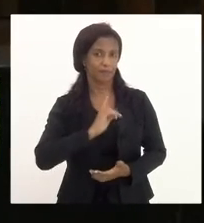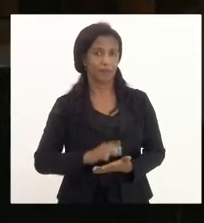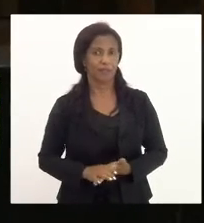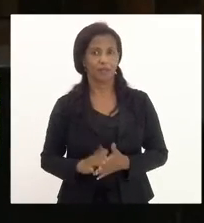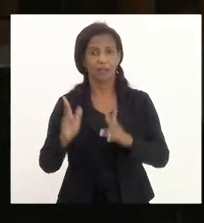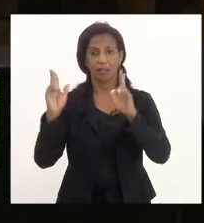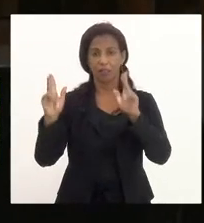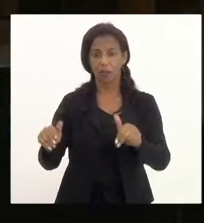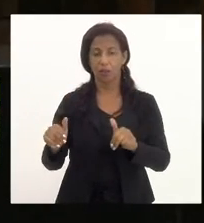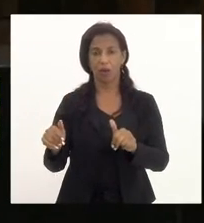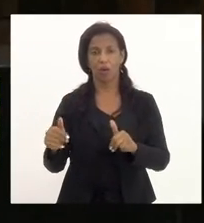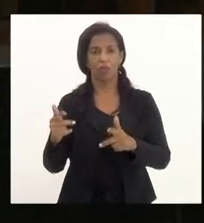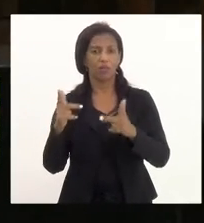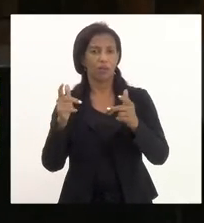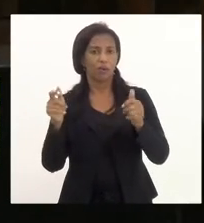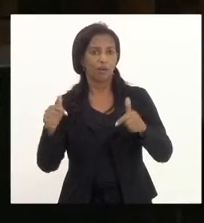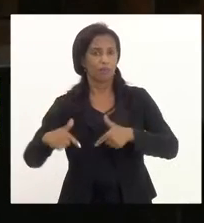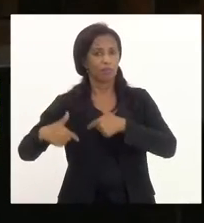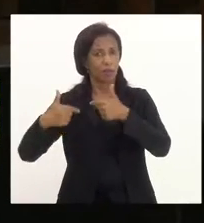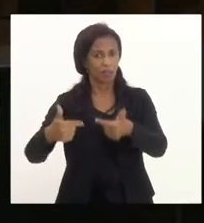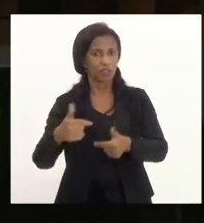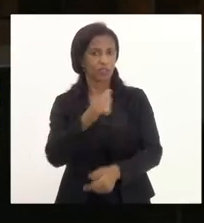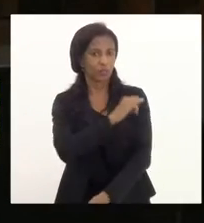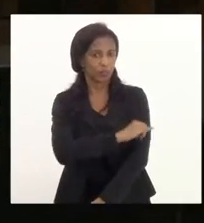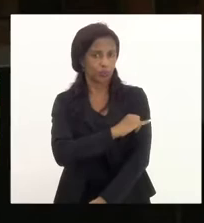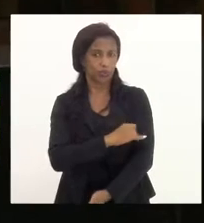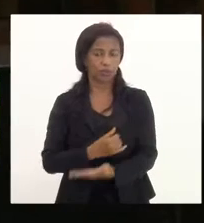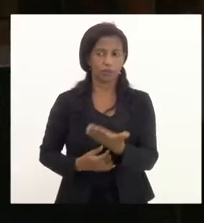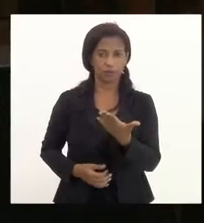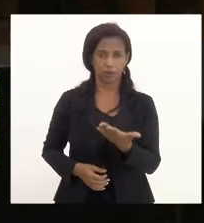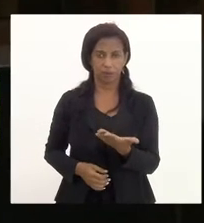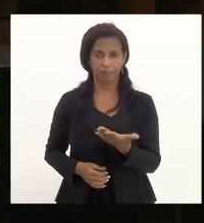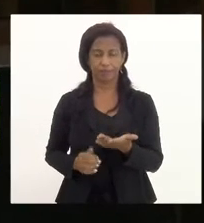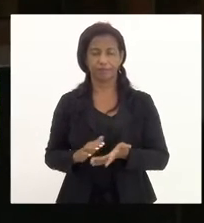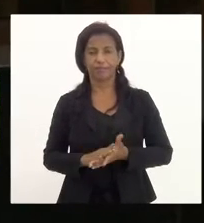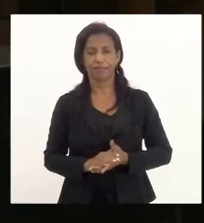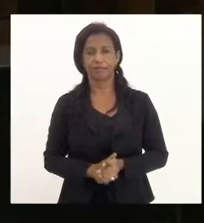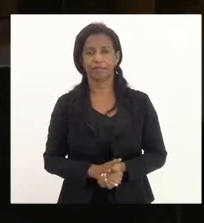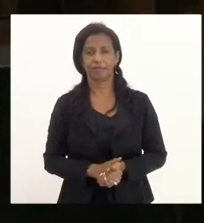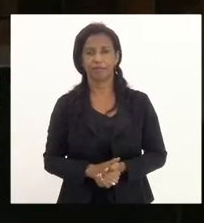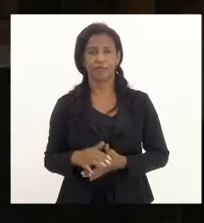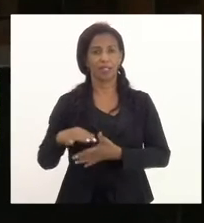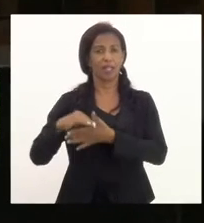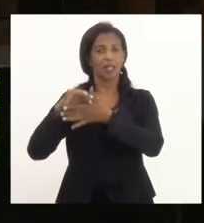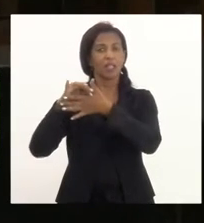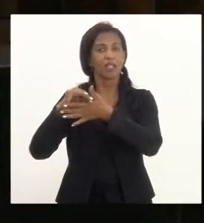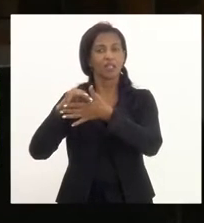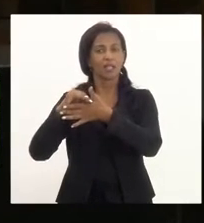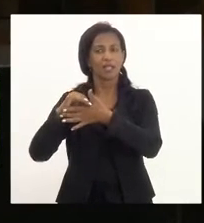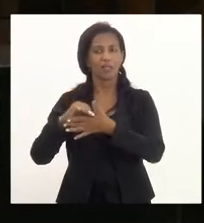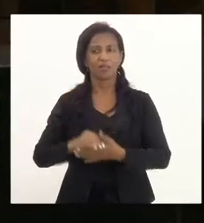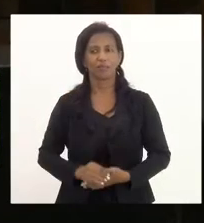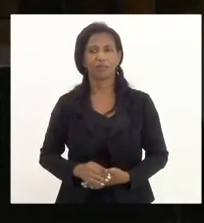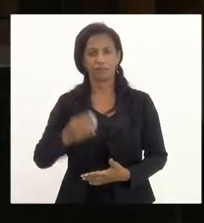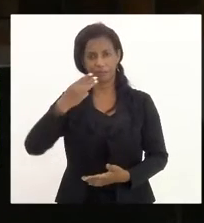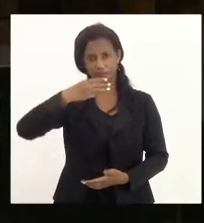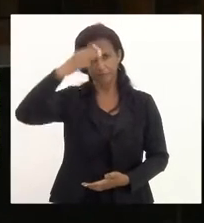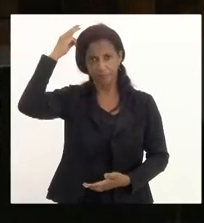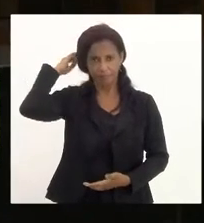assim como deveria fazer o Rio de Janeiro senhor é o líder do governo